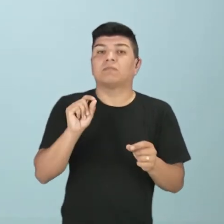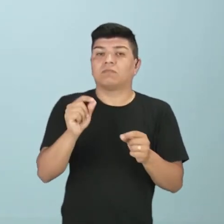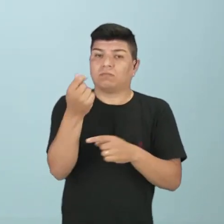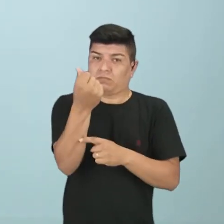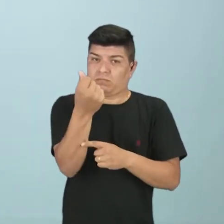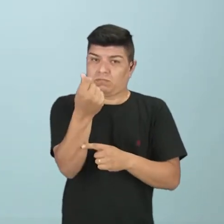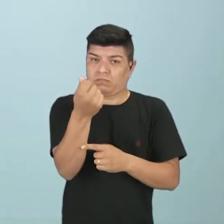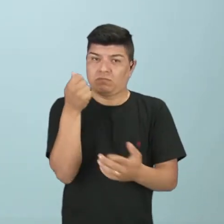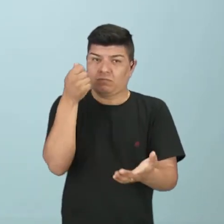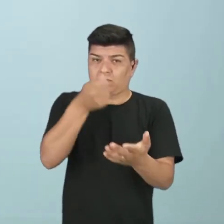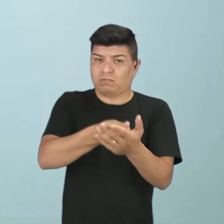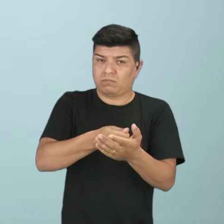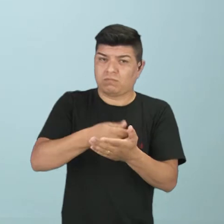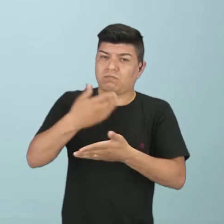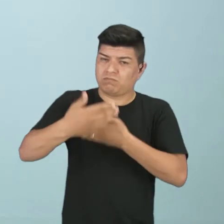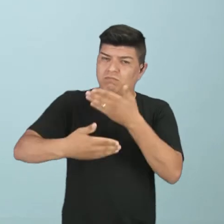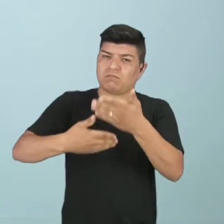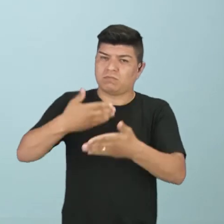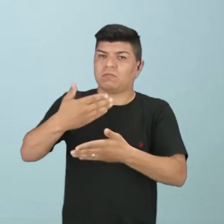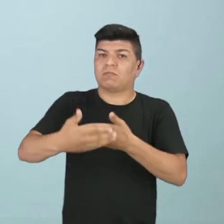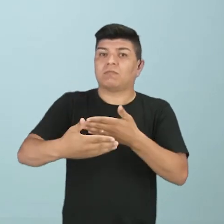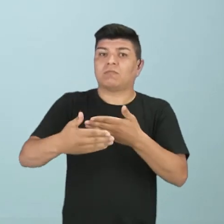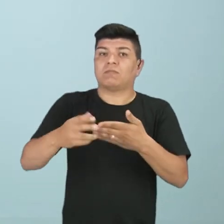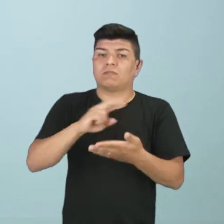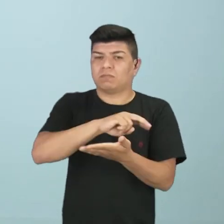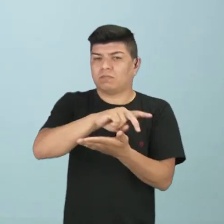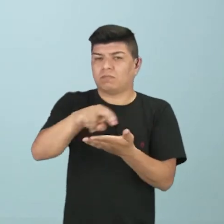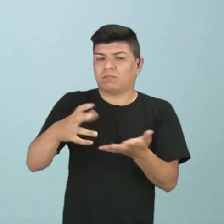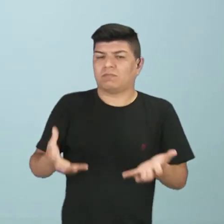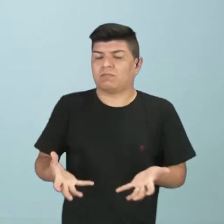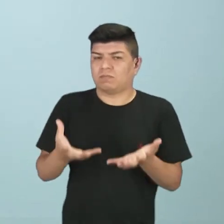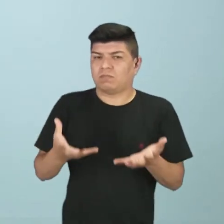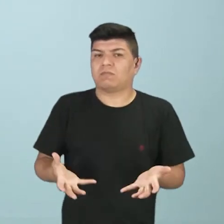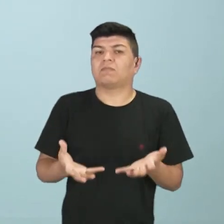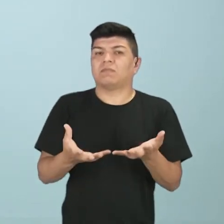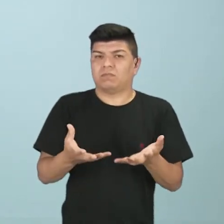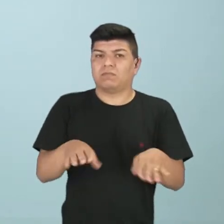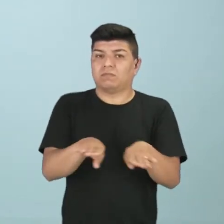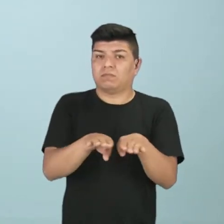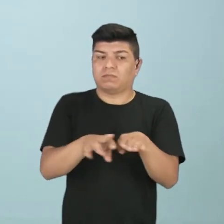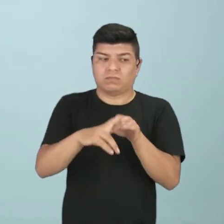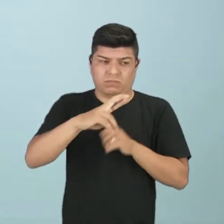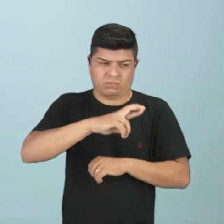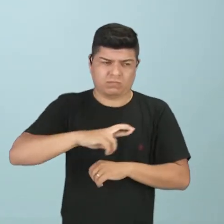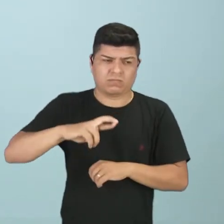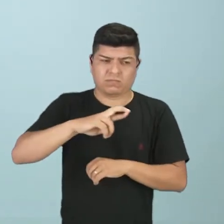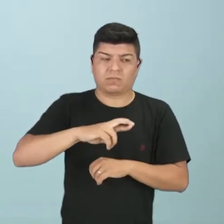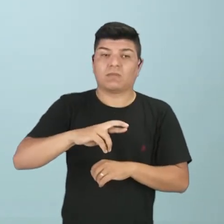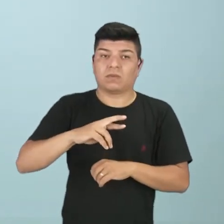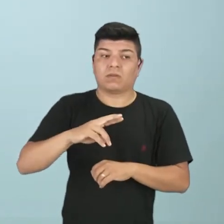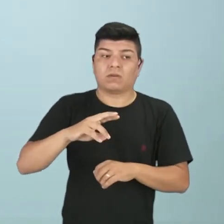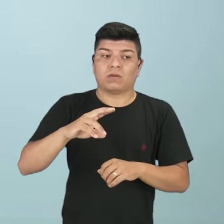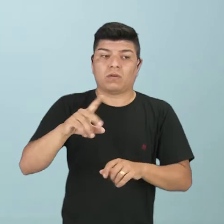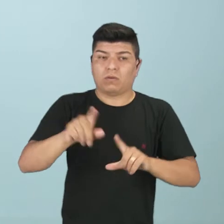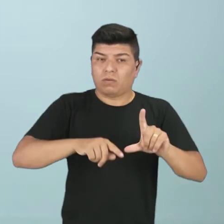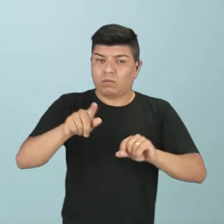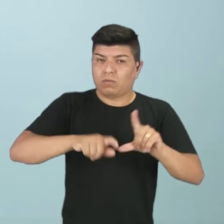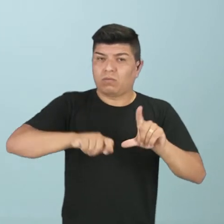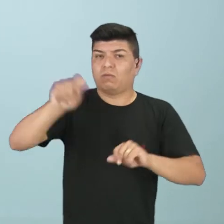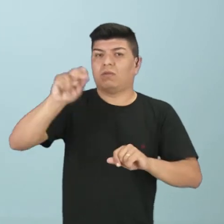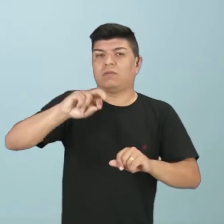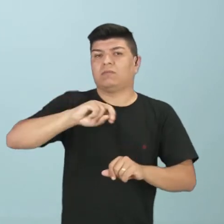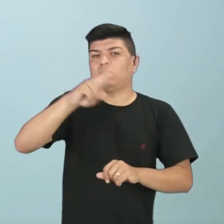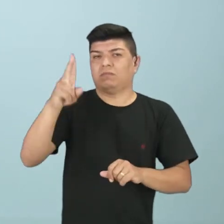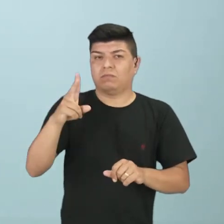para ser pago a longo prazo, esses empréstimos e vários outros incentivos fiscais. Poderia o Acre ou qualquer outra região amazônica fazer